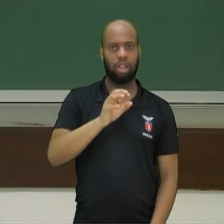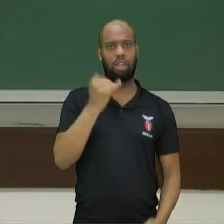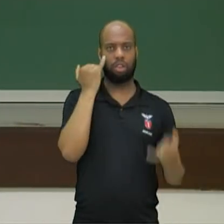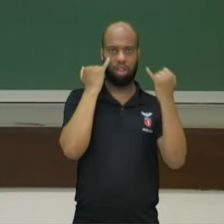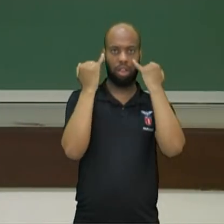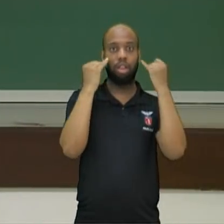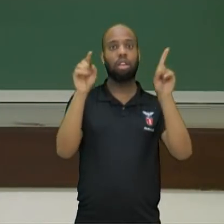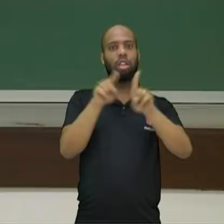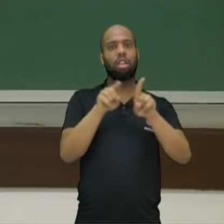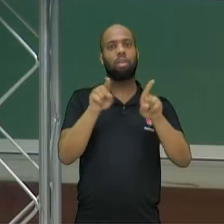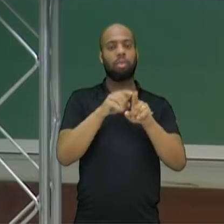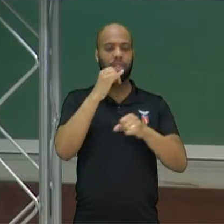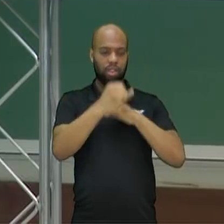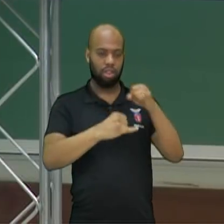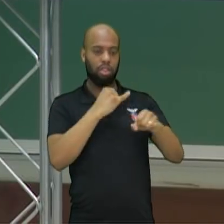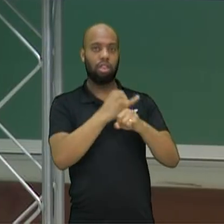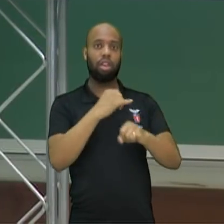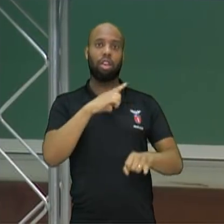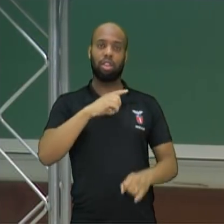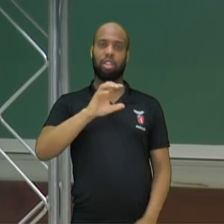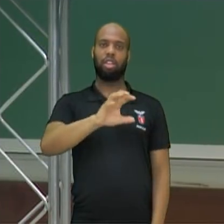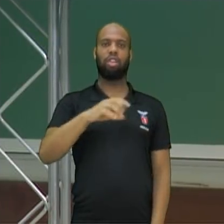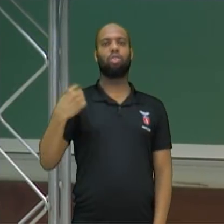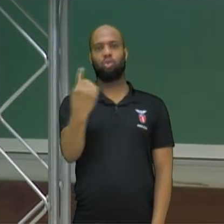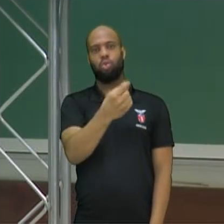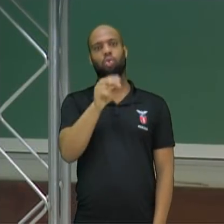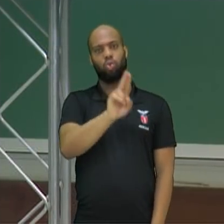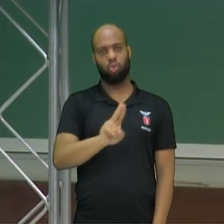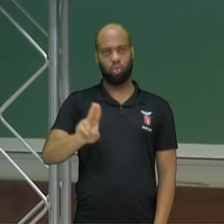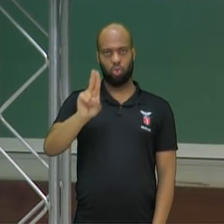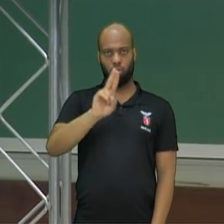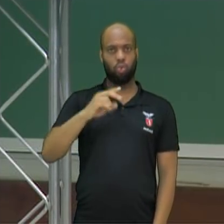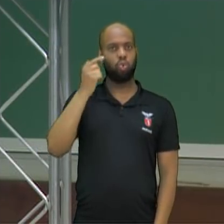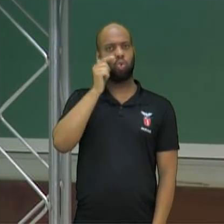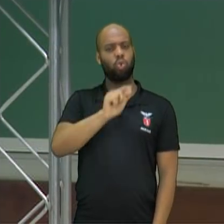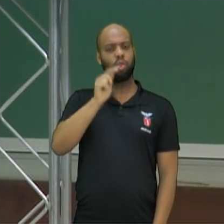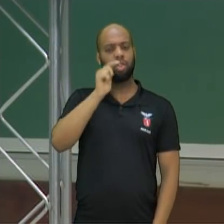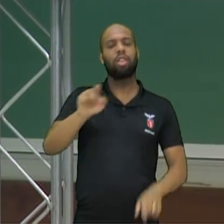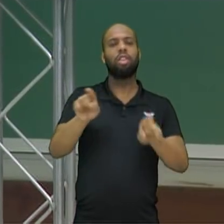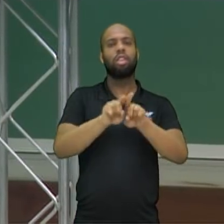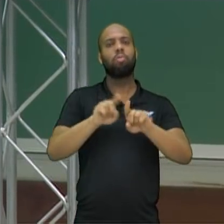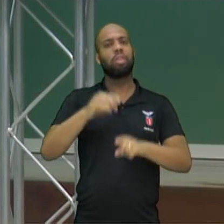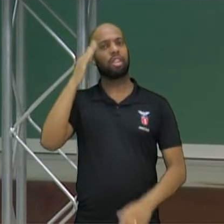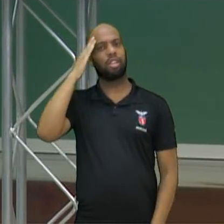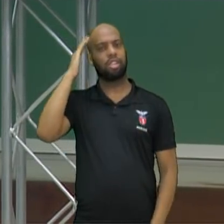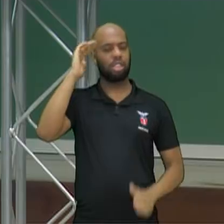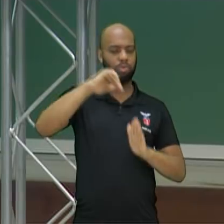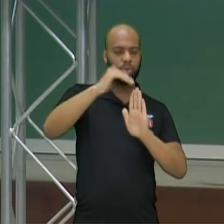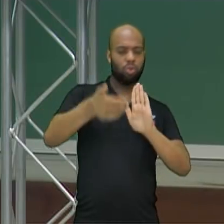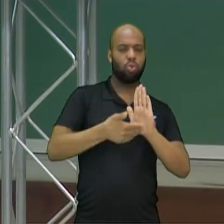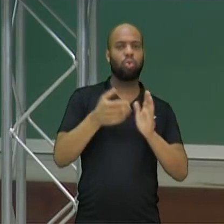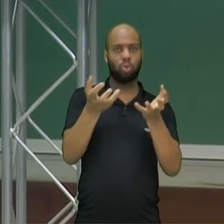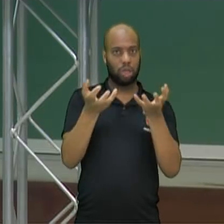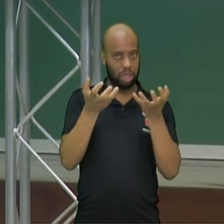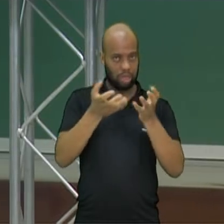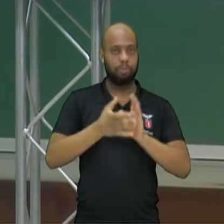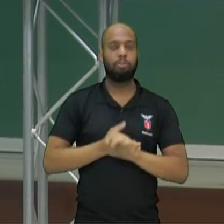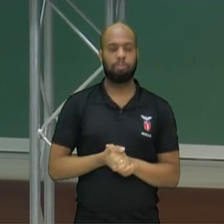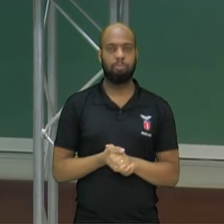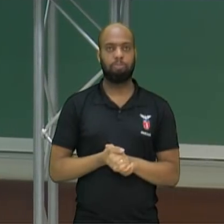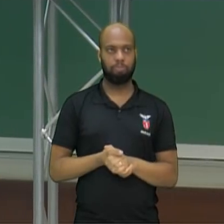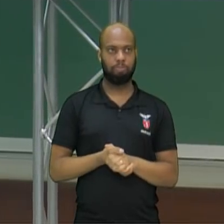E automaticamente a internet dá esse meio para a gente, né? E a gente consegue, então, saber de tudo que nós quisermos.